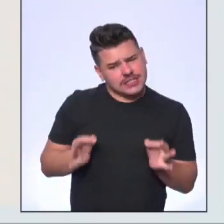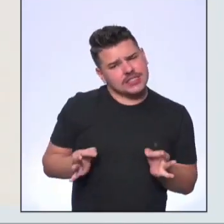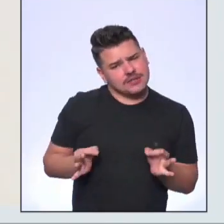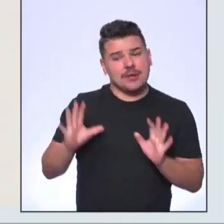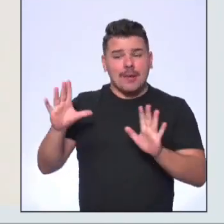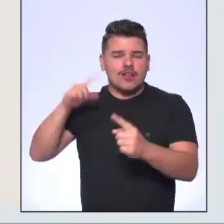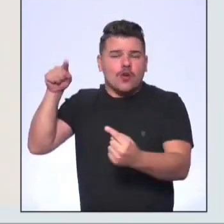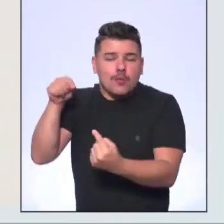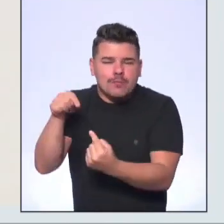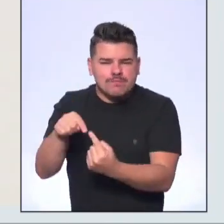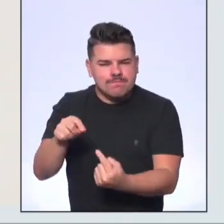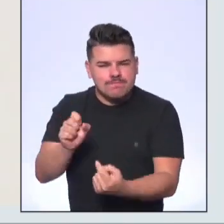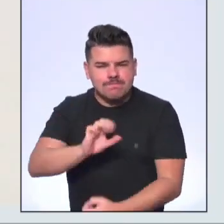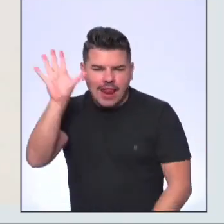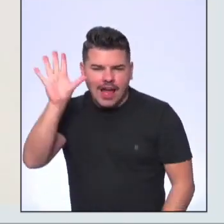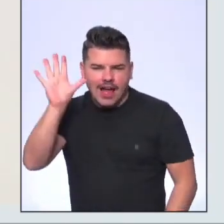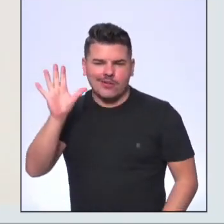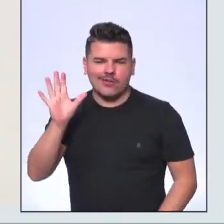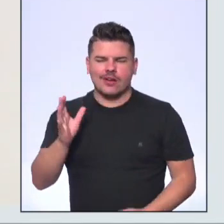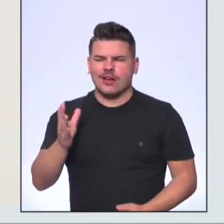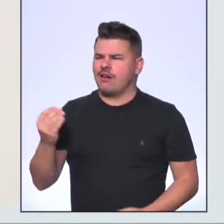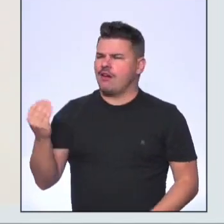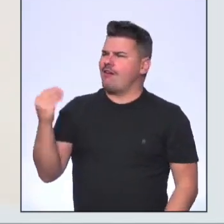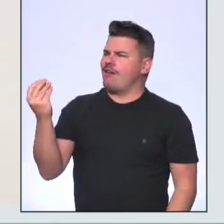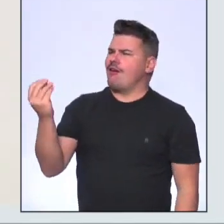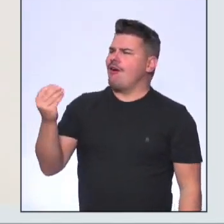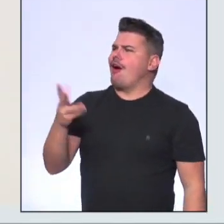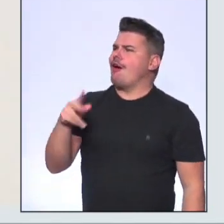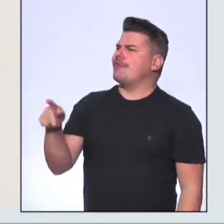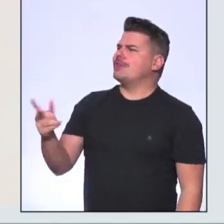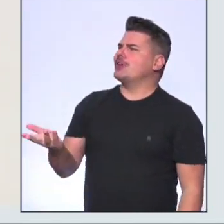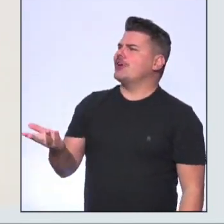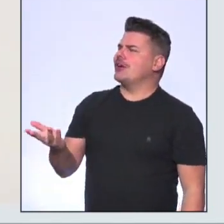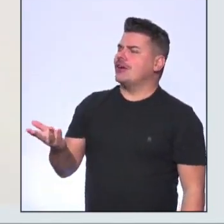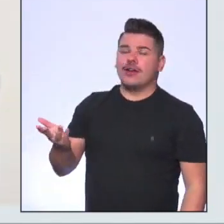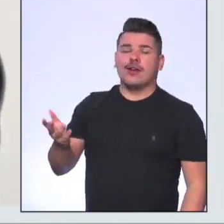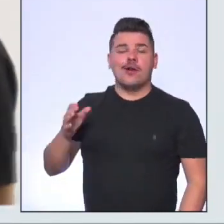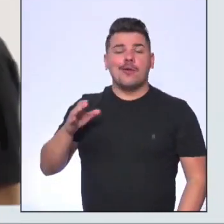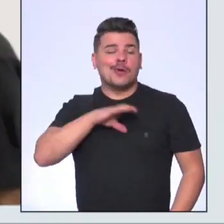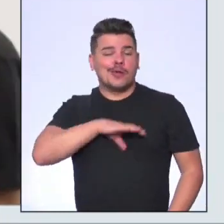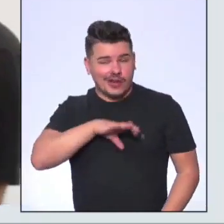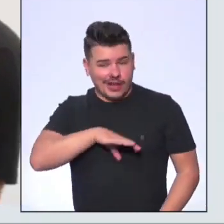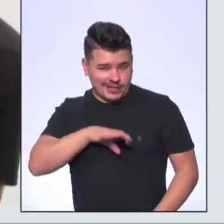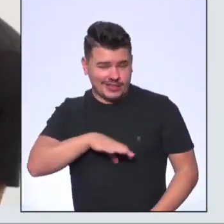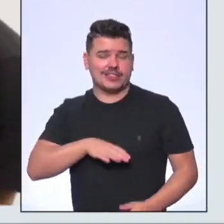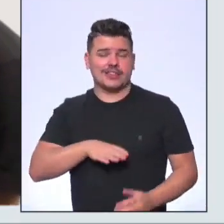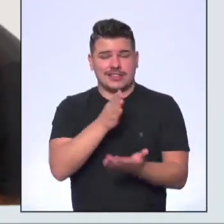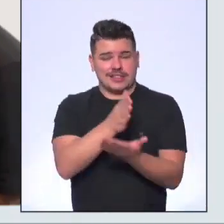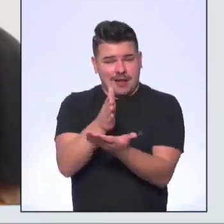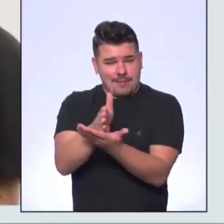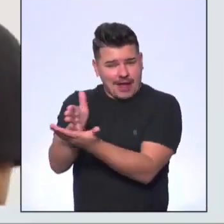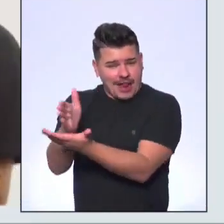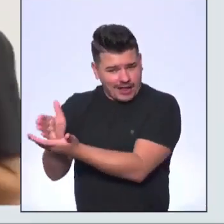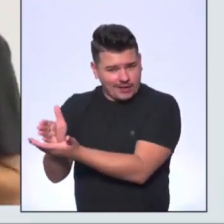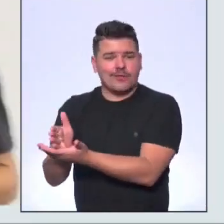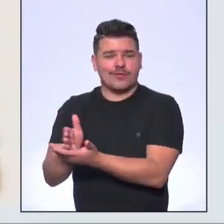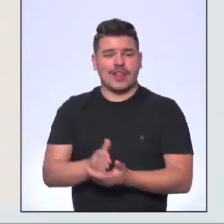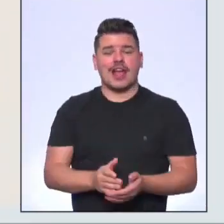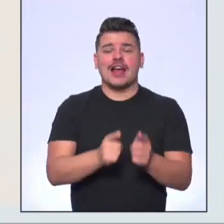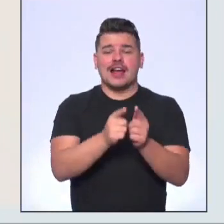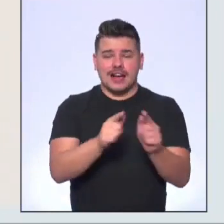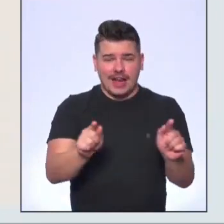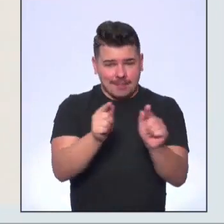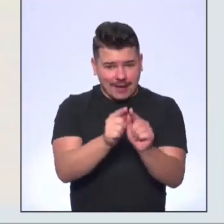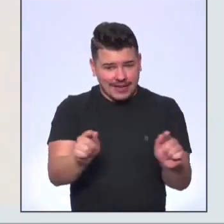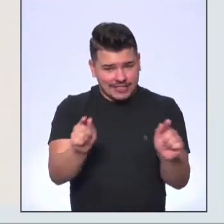objetividade. Como assim? O português está dividido em gramática, literatura e redação,